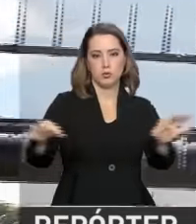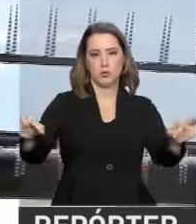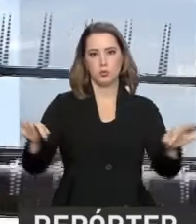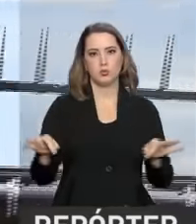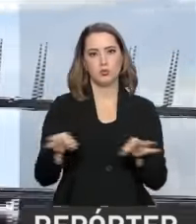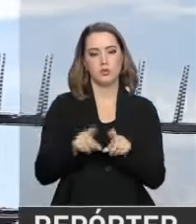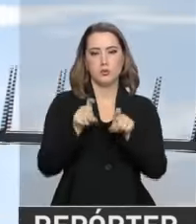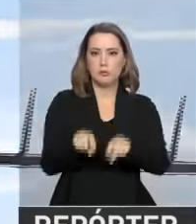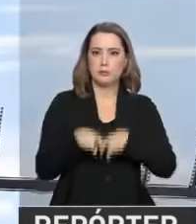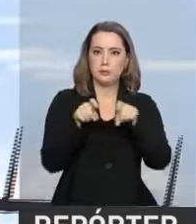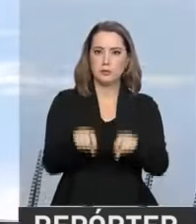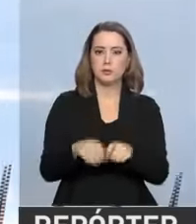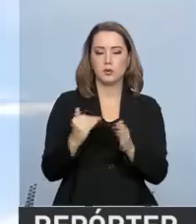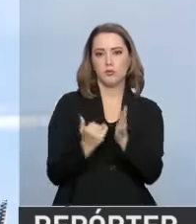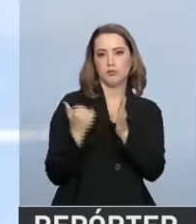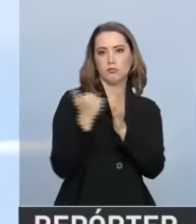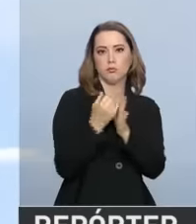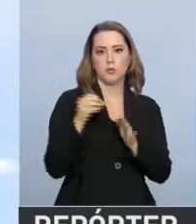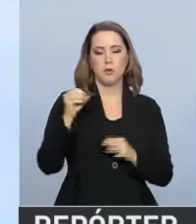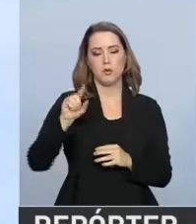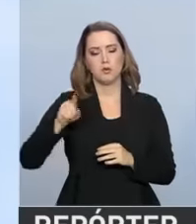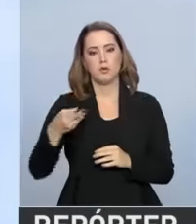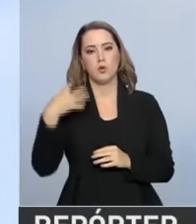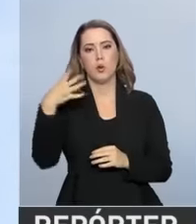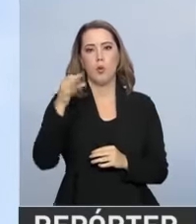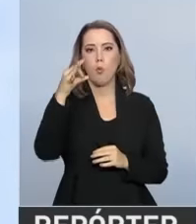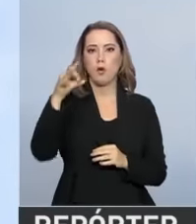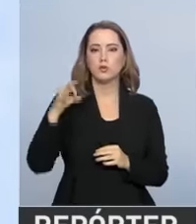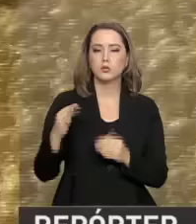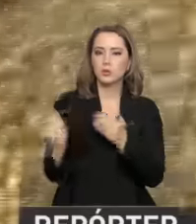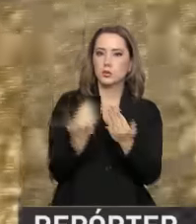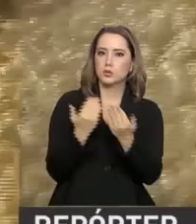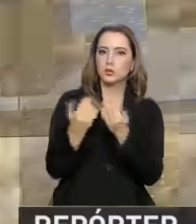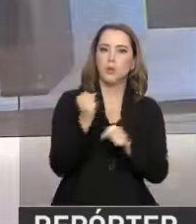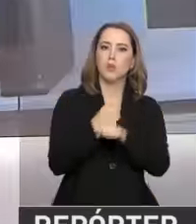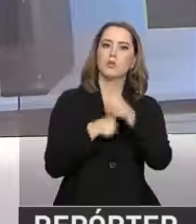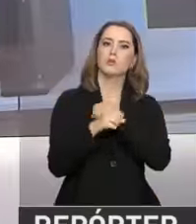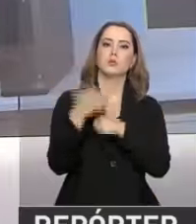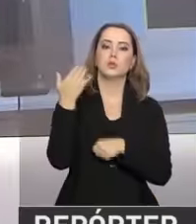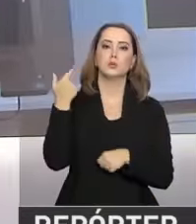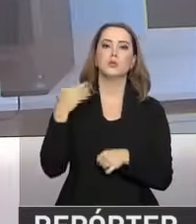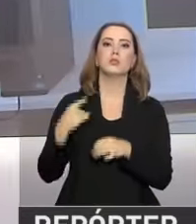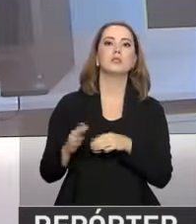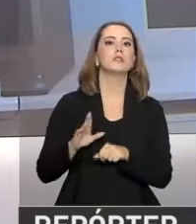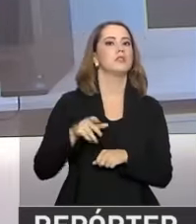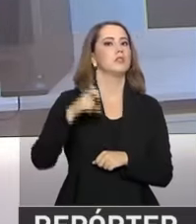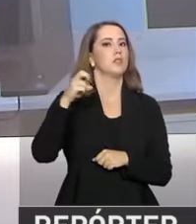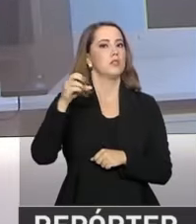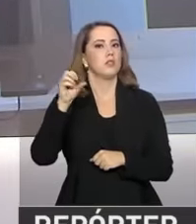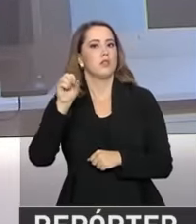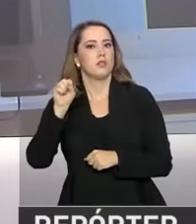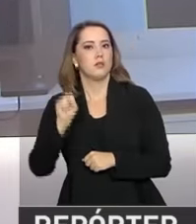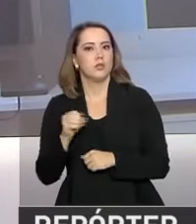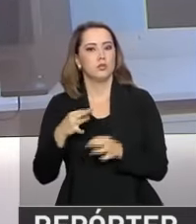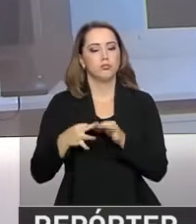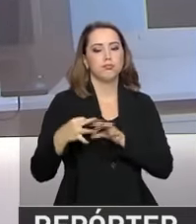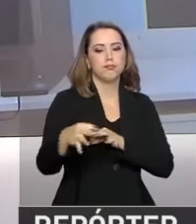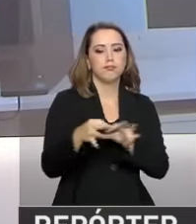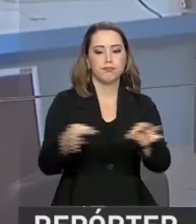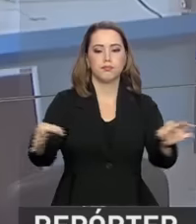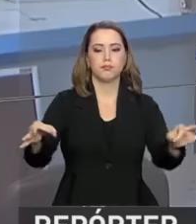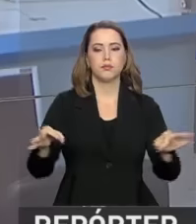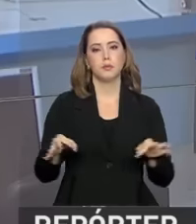aumento de 0,44% na comparação com a safra passada ultrapassando 58 milhões de